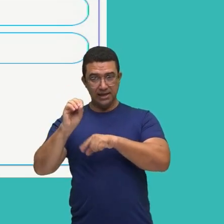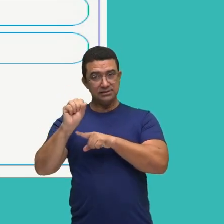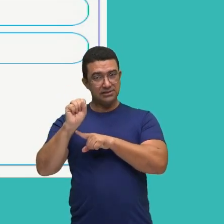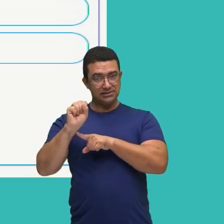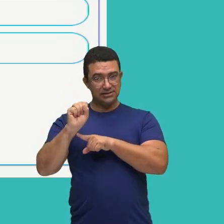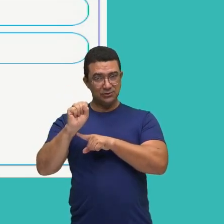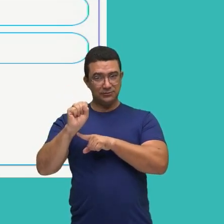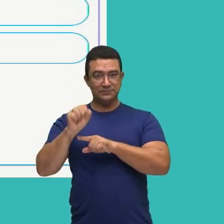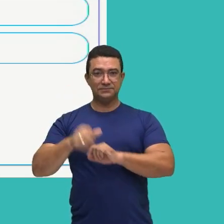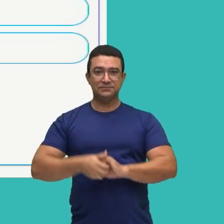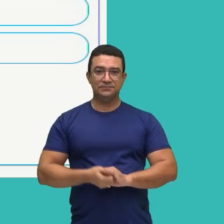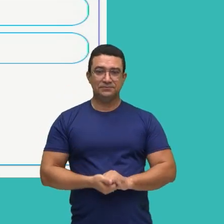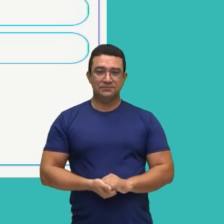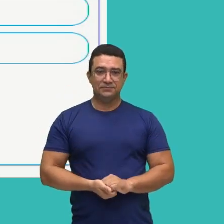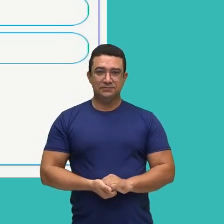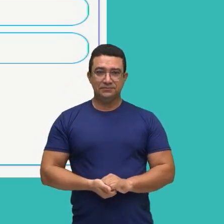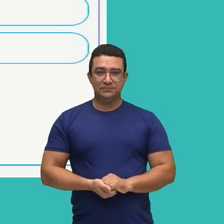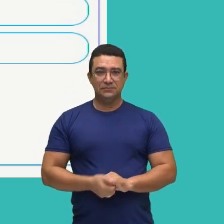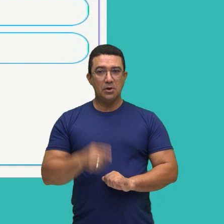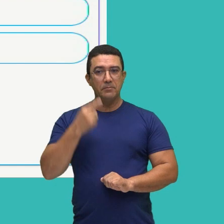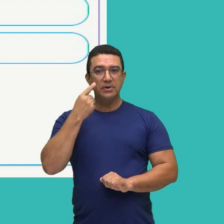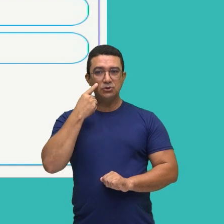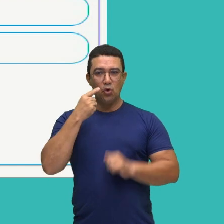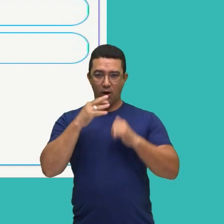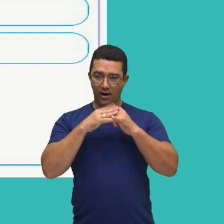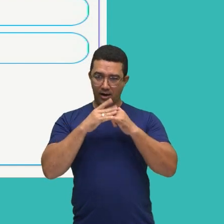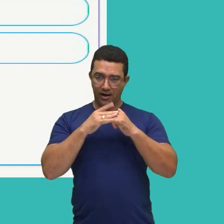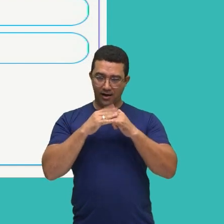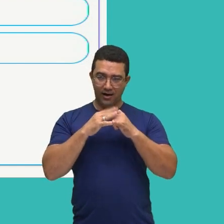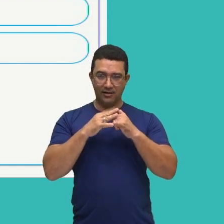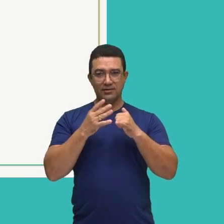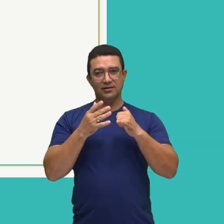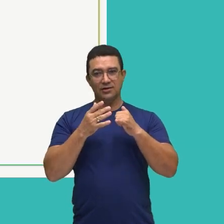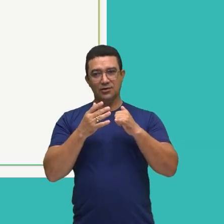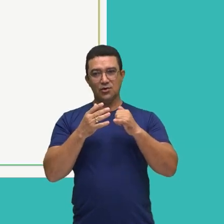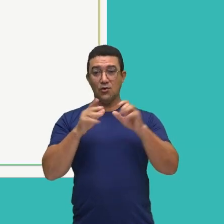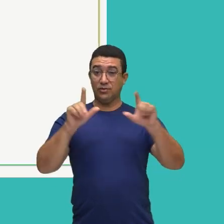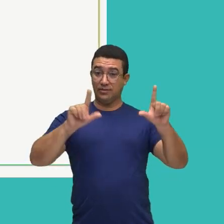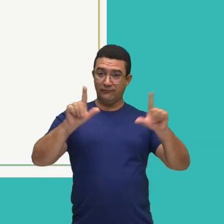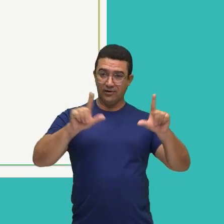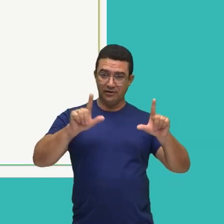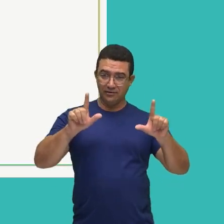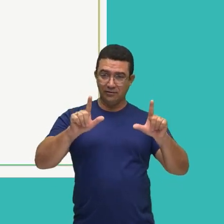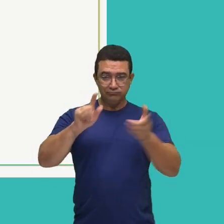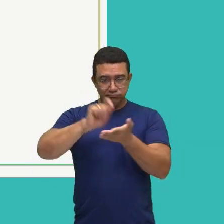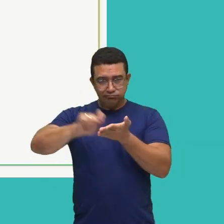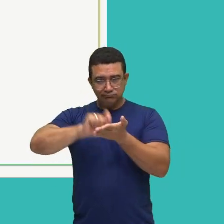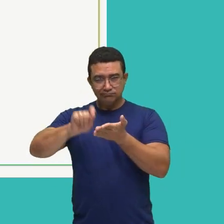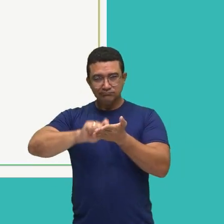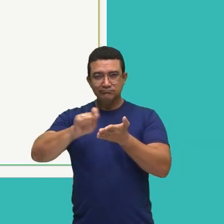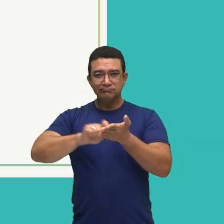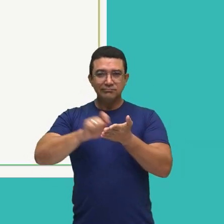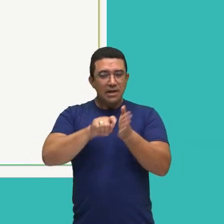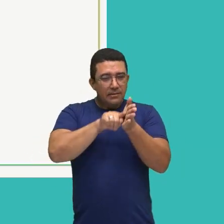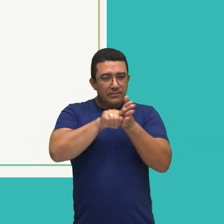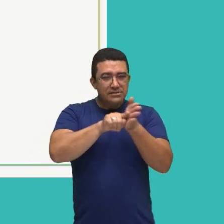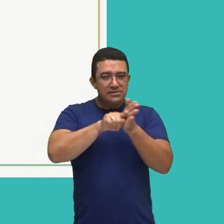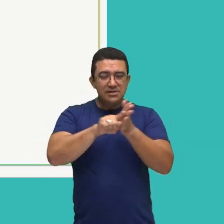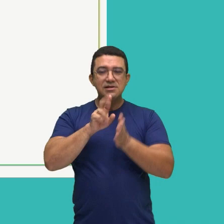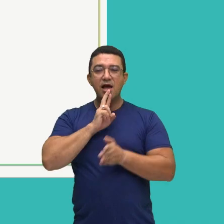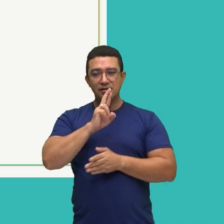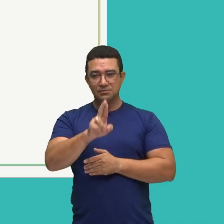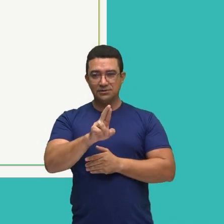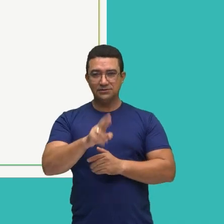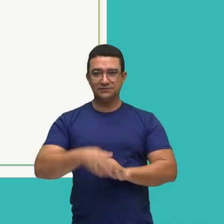no nosso canal do YouTube ou em casa através da TV, anota as respostas e pesquisa mais. Olha só que